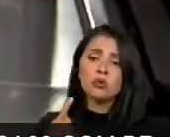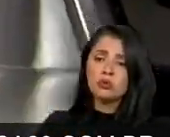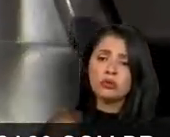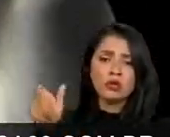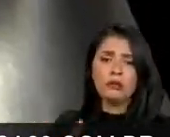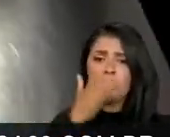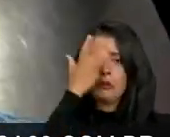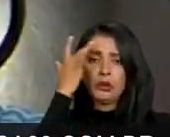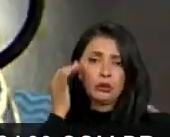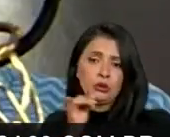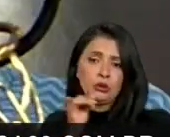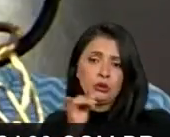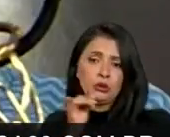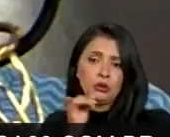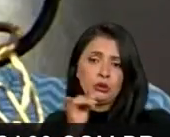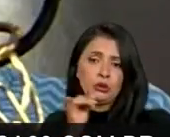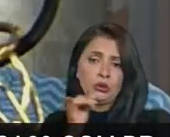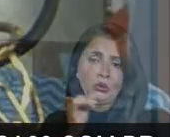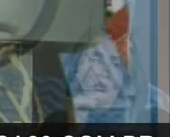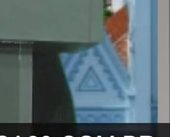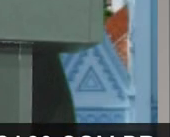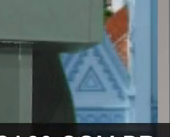pessoa infelizmente não tem renda.